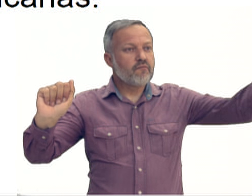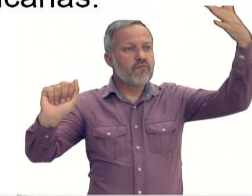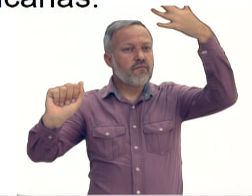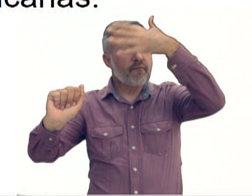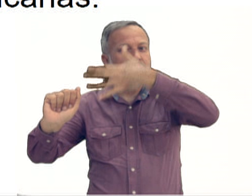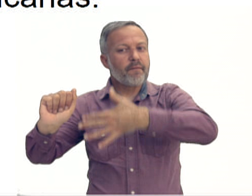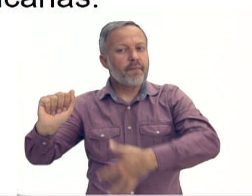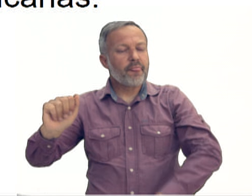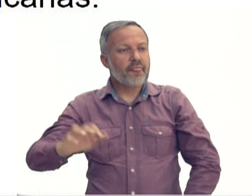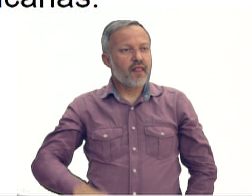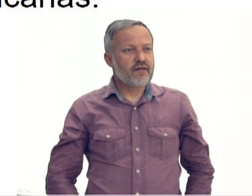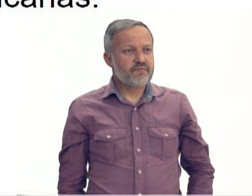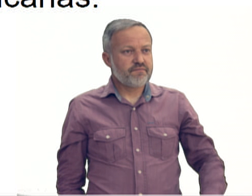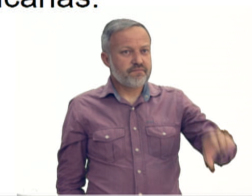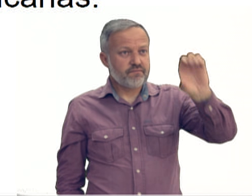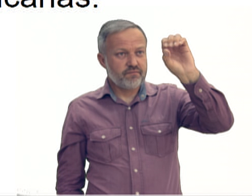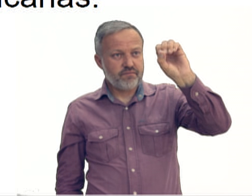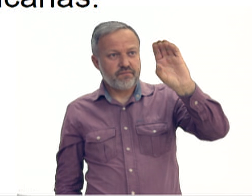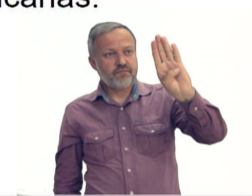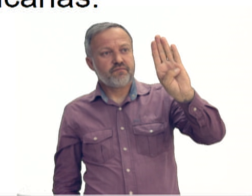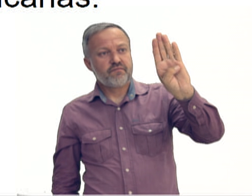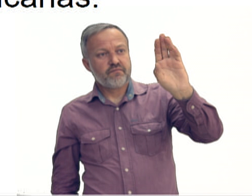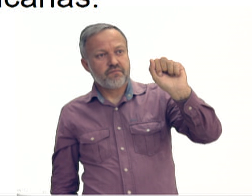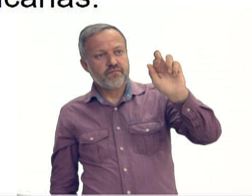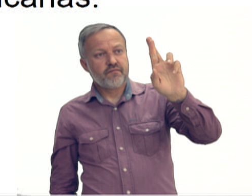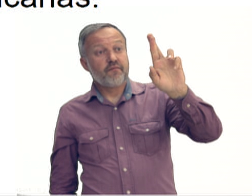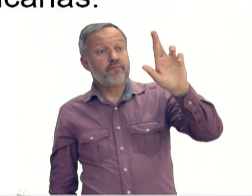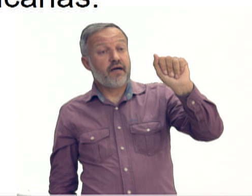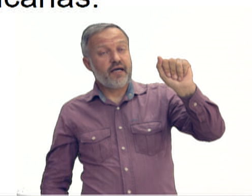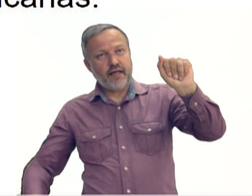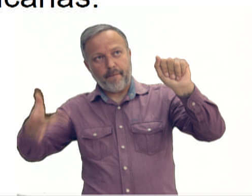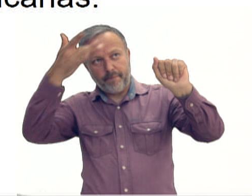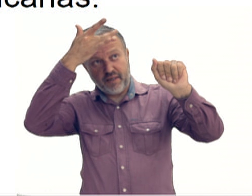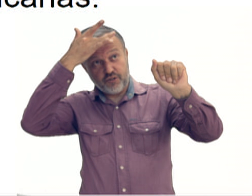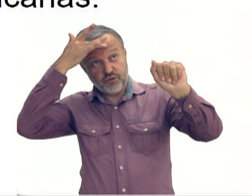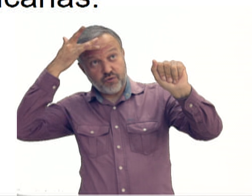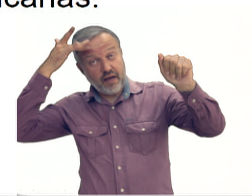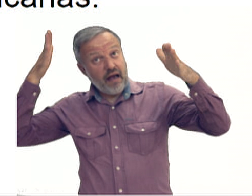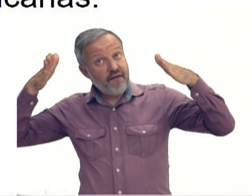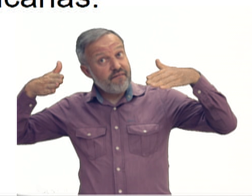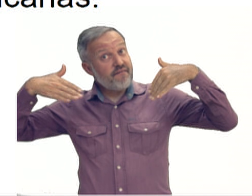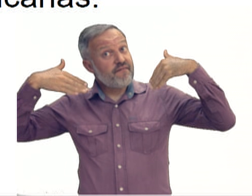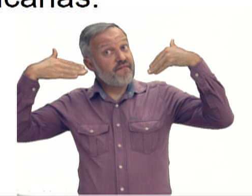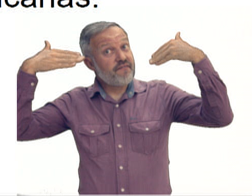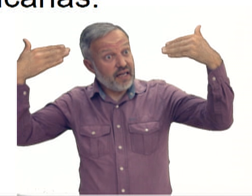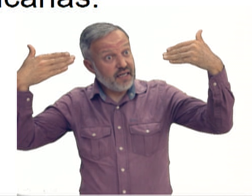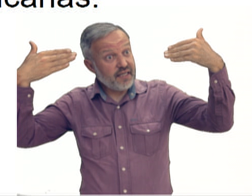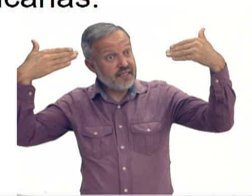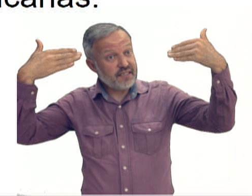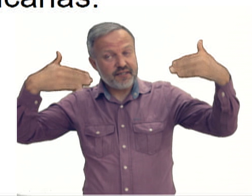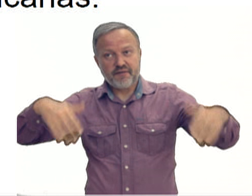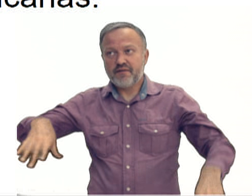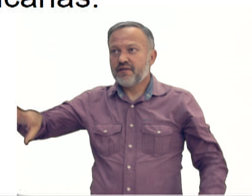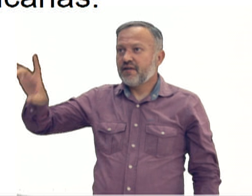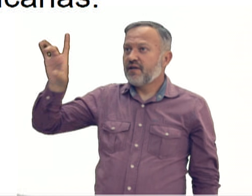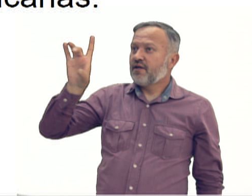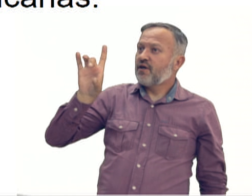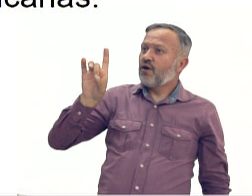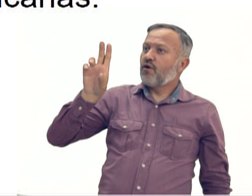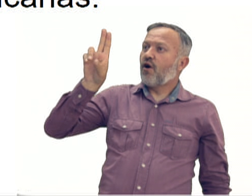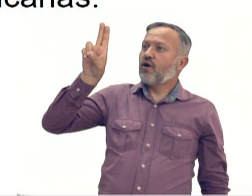Obará, pessoa alegre, generosa, farta. Odu,